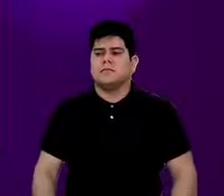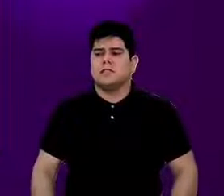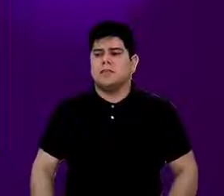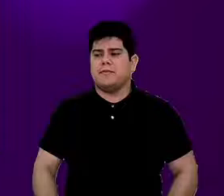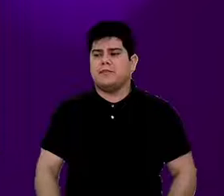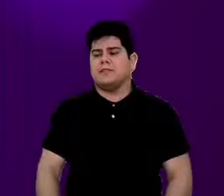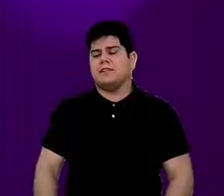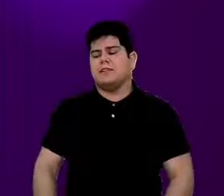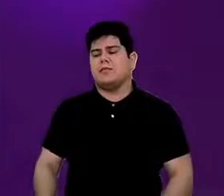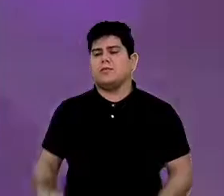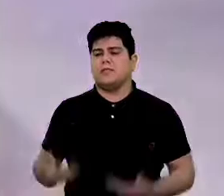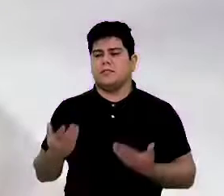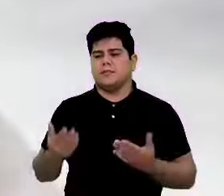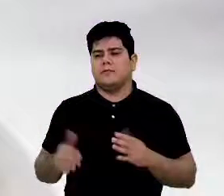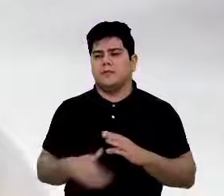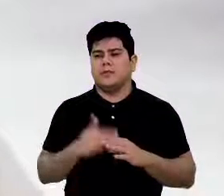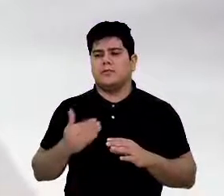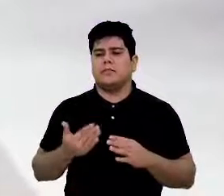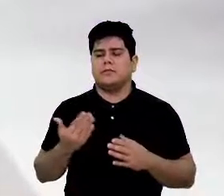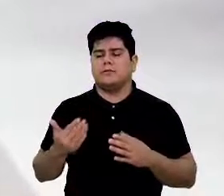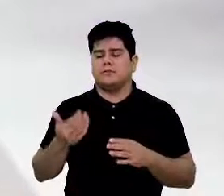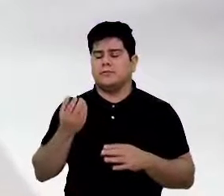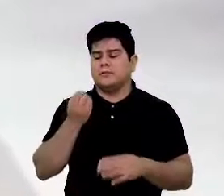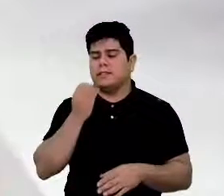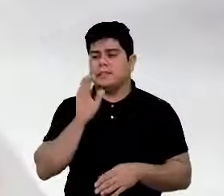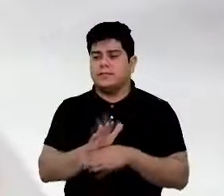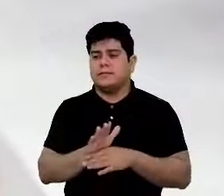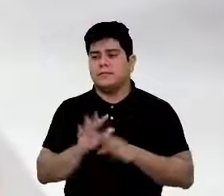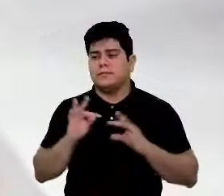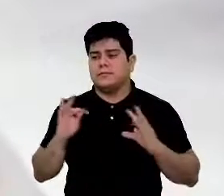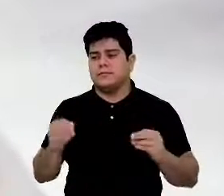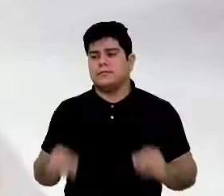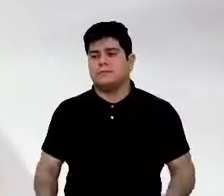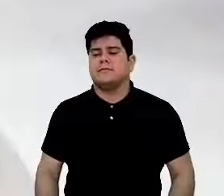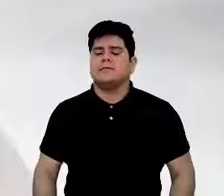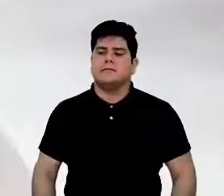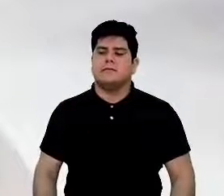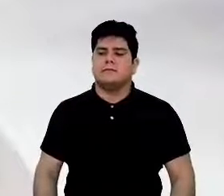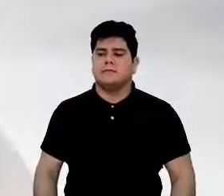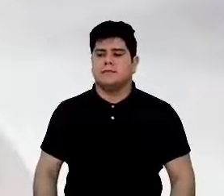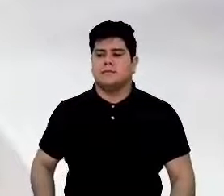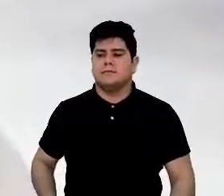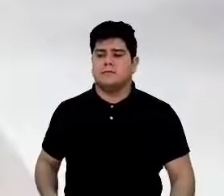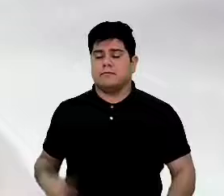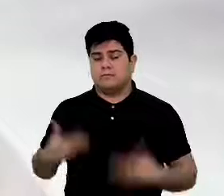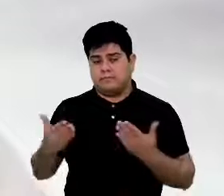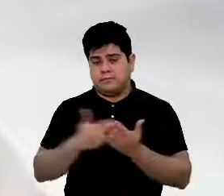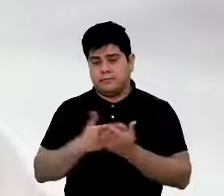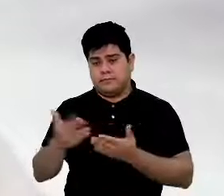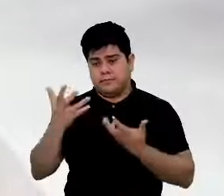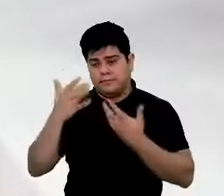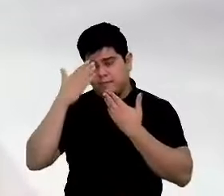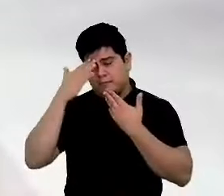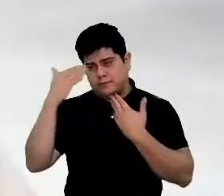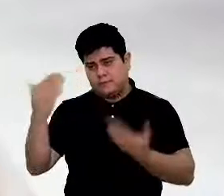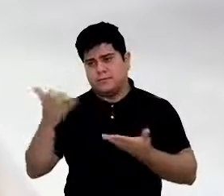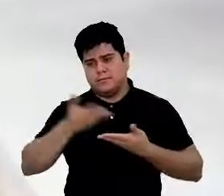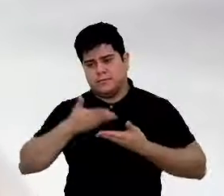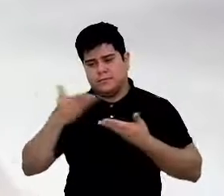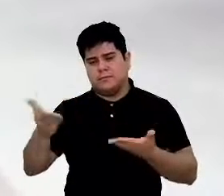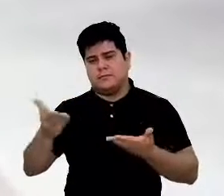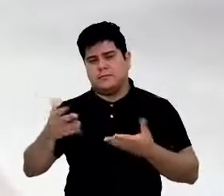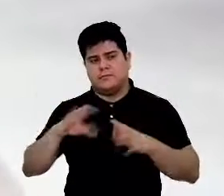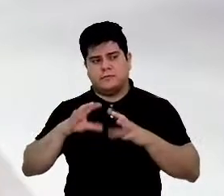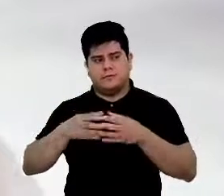Boa tarde a todos. Me ouvem bem? Ouvimos. Então, vamos lá, pessoal. Inicialmente, eu queria agradecer o convite da